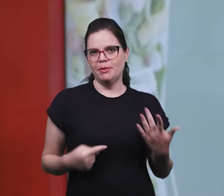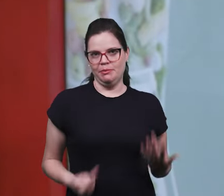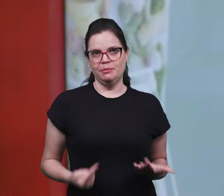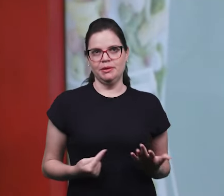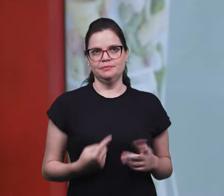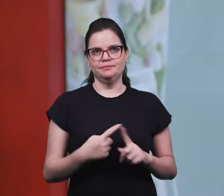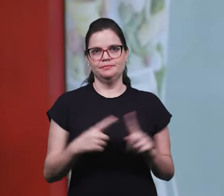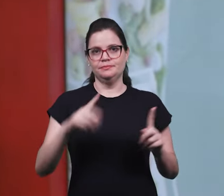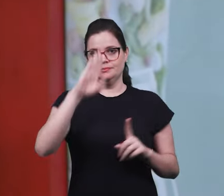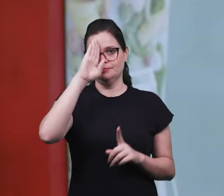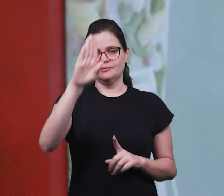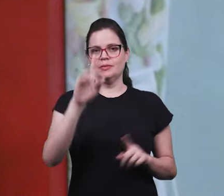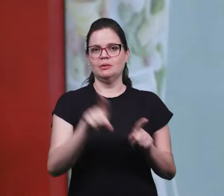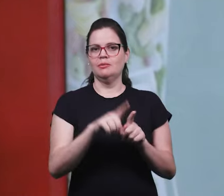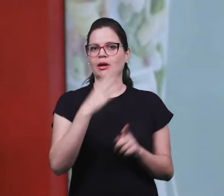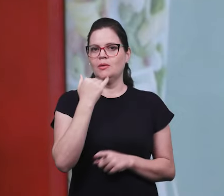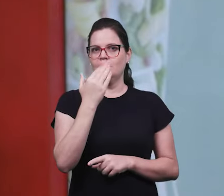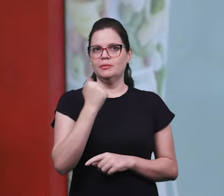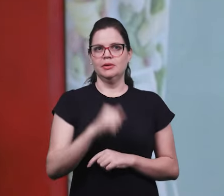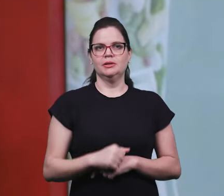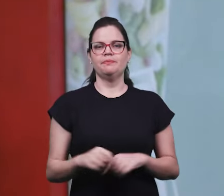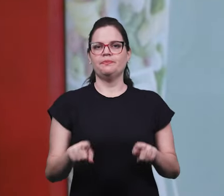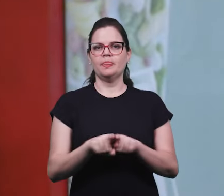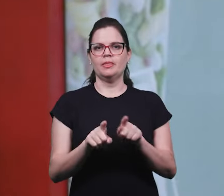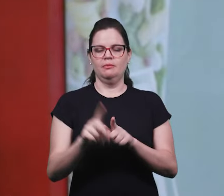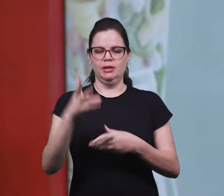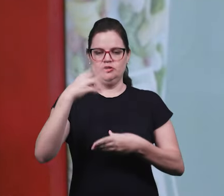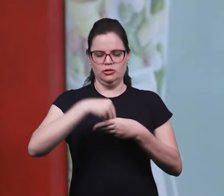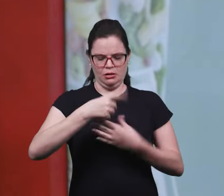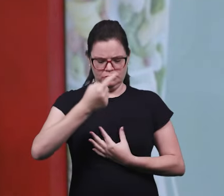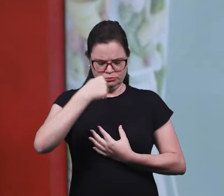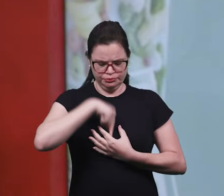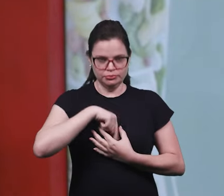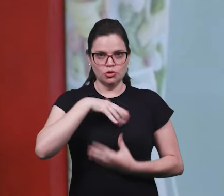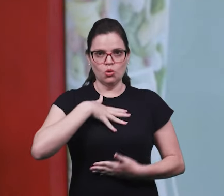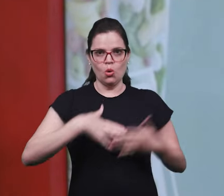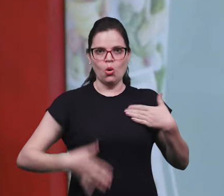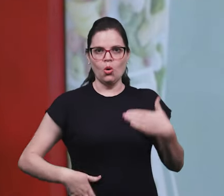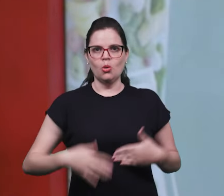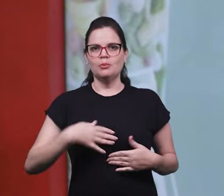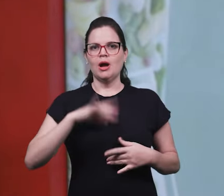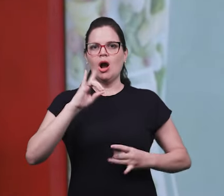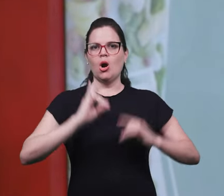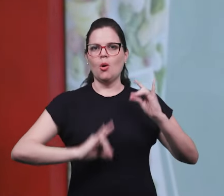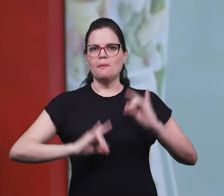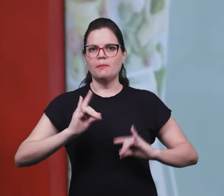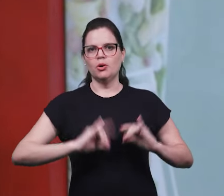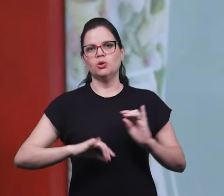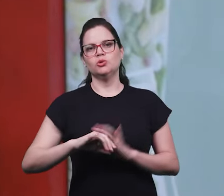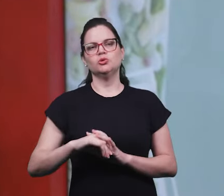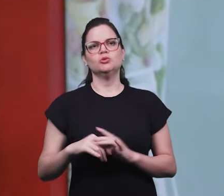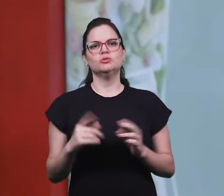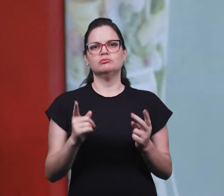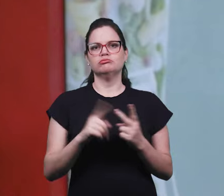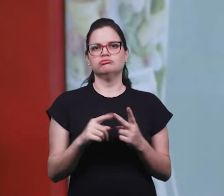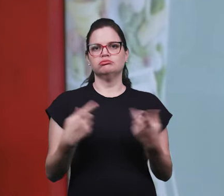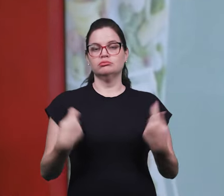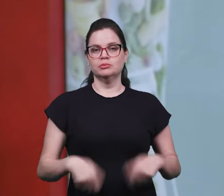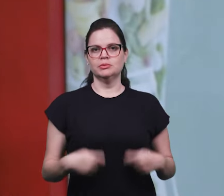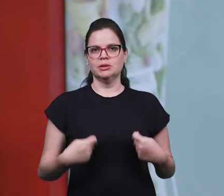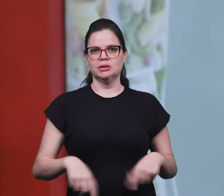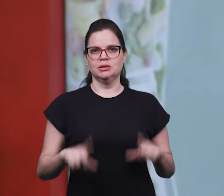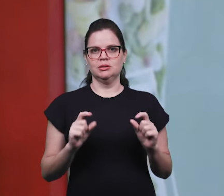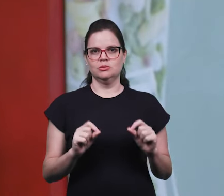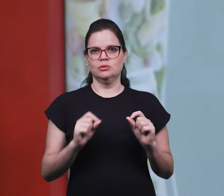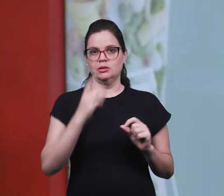principalmente né a alimentação e fatores internos também que hormonais que também precisam